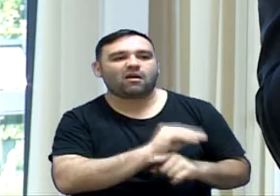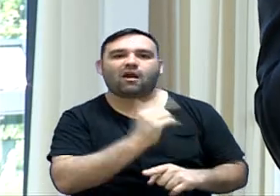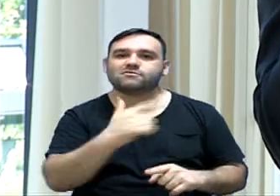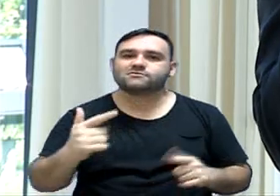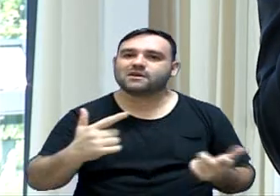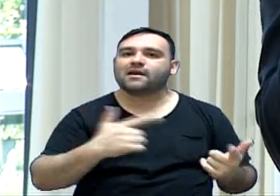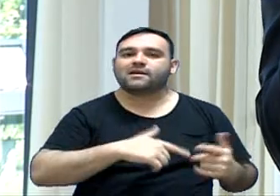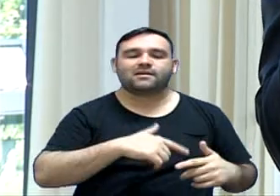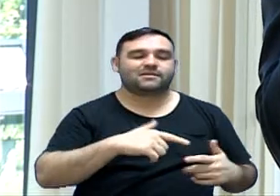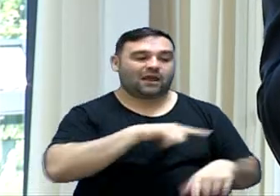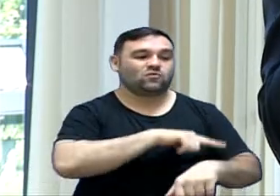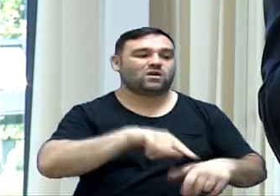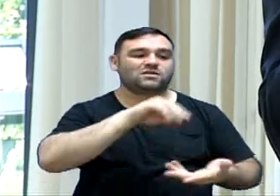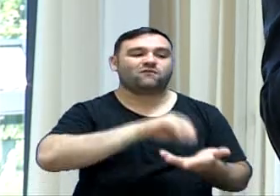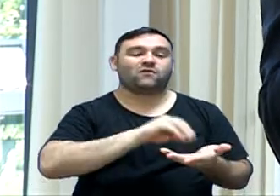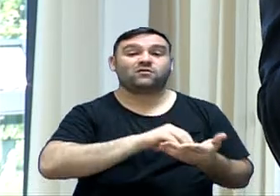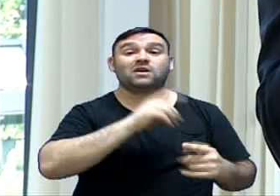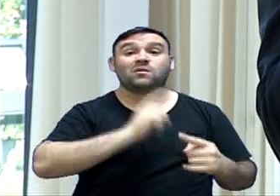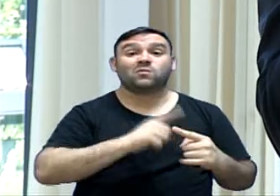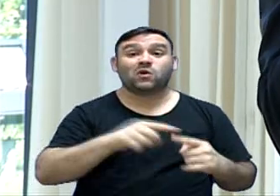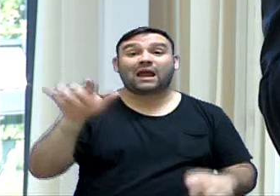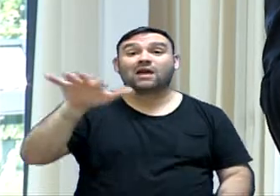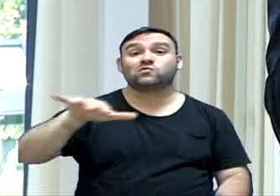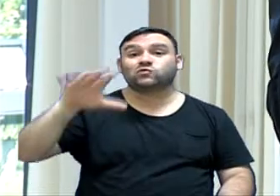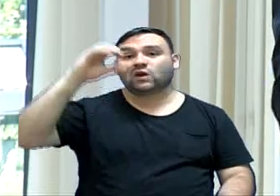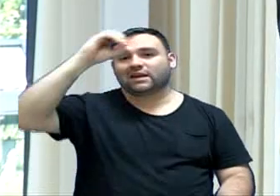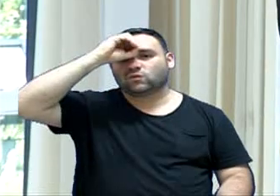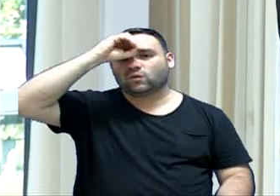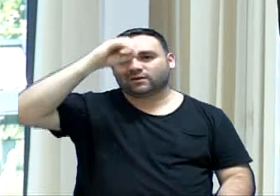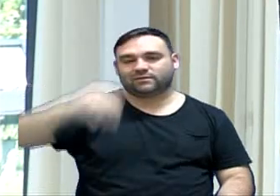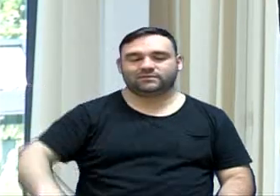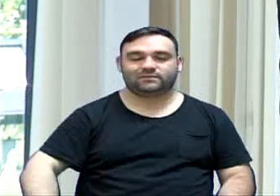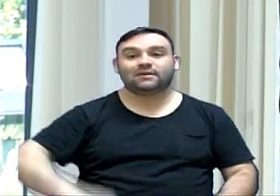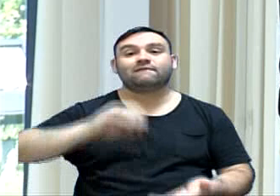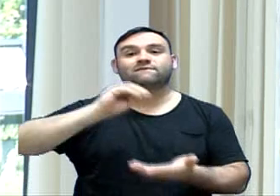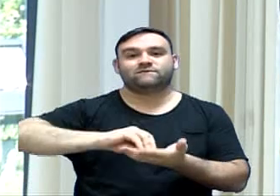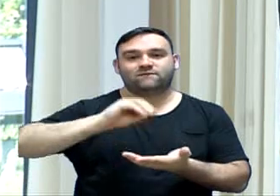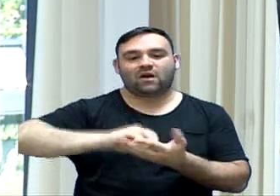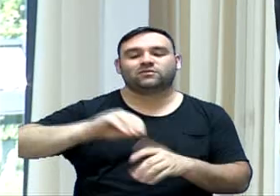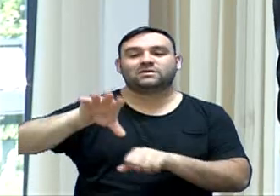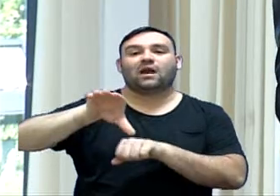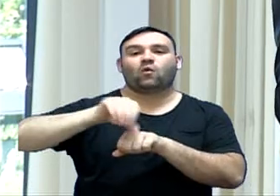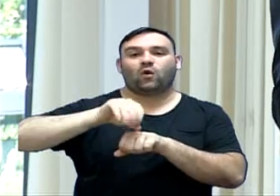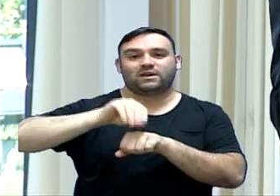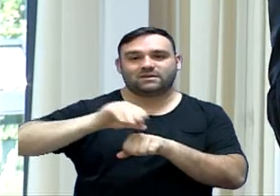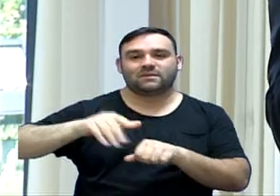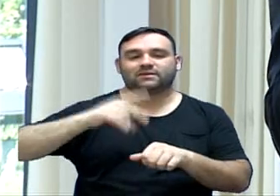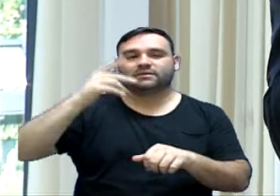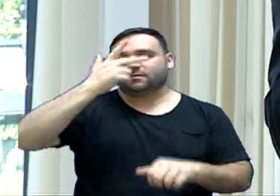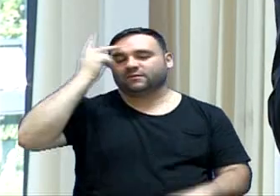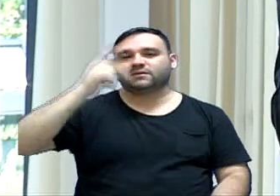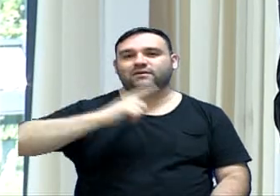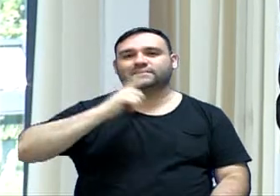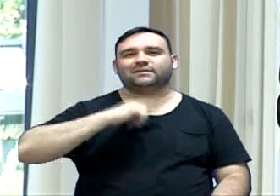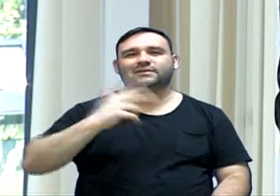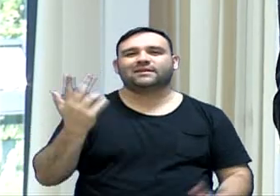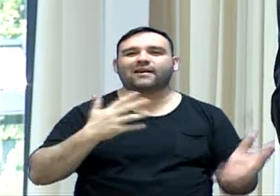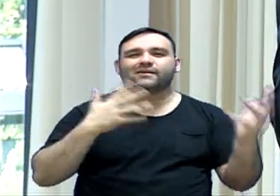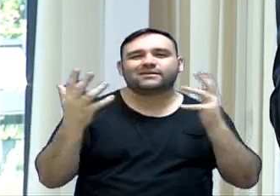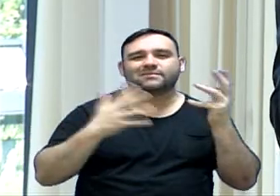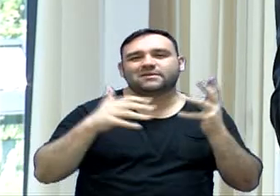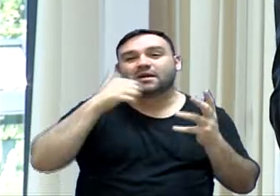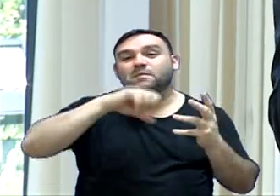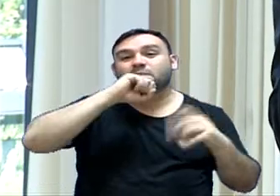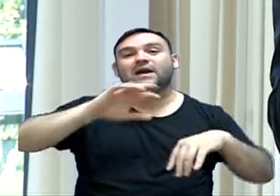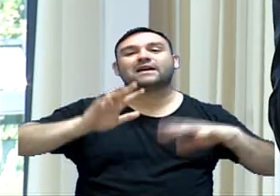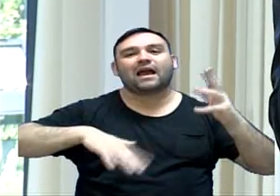educada. Por quê? Por ignorância ao pé da letra, falta de conhecimento de quem está vendo. Constrangimento, né, doutora, é que a mãe